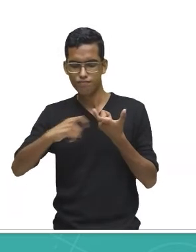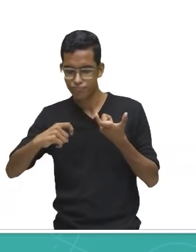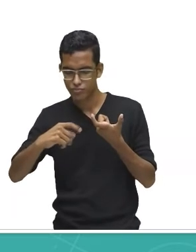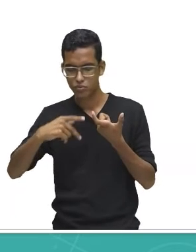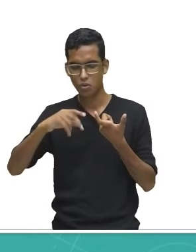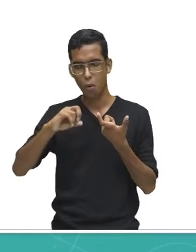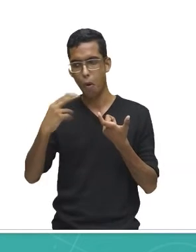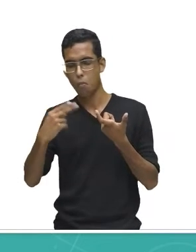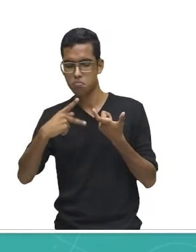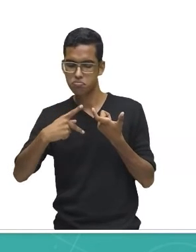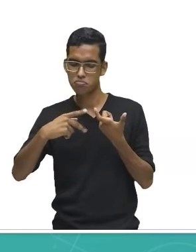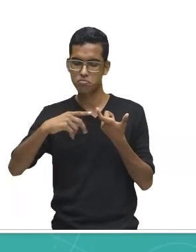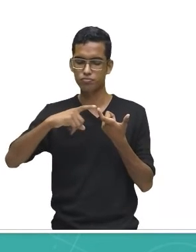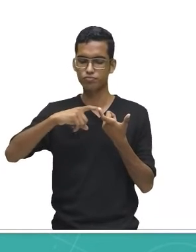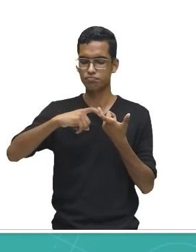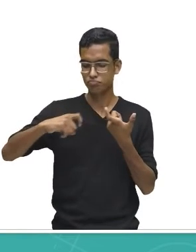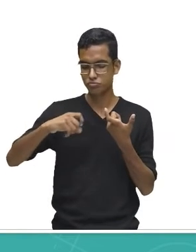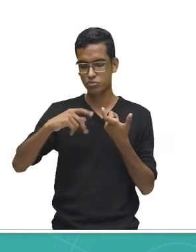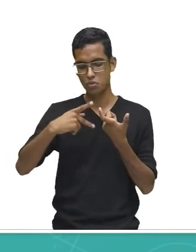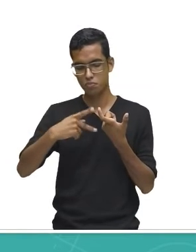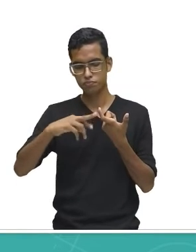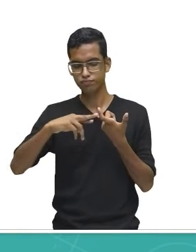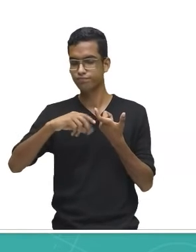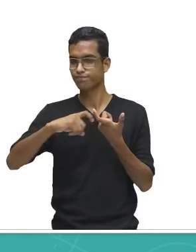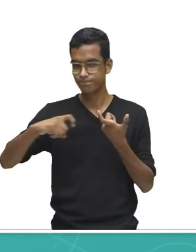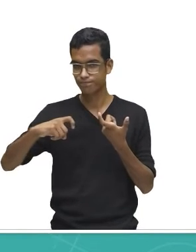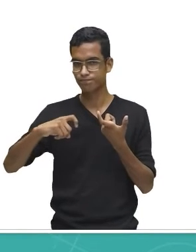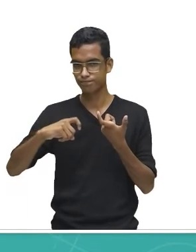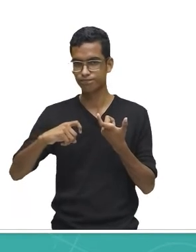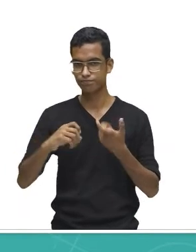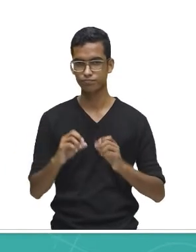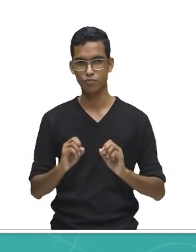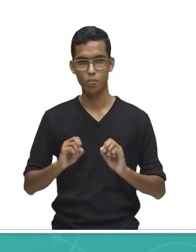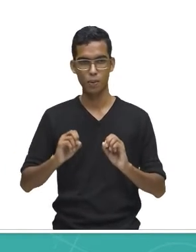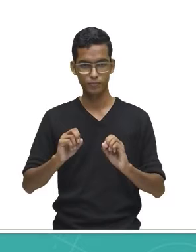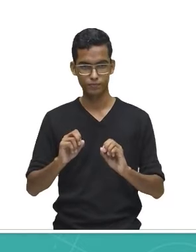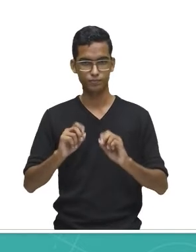né? Está na penúltima, paroxítona,